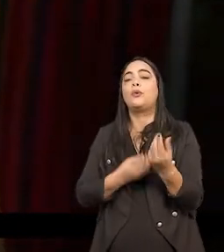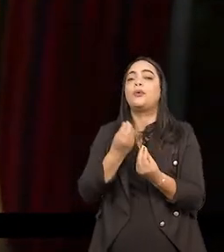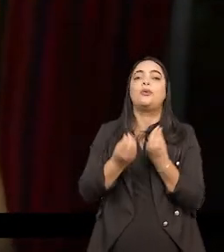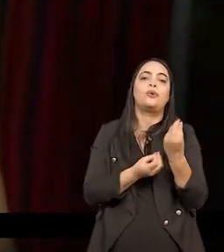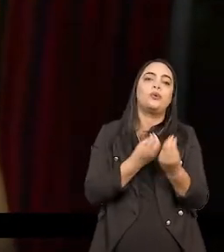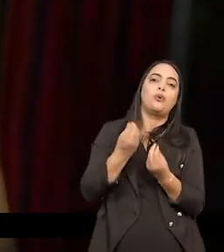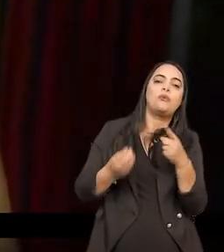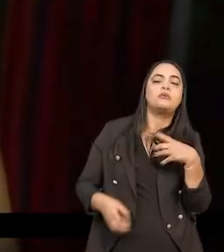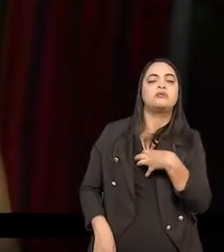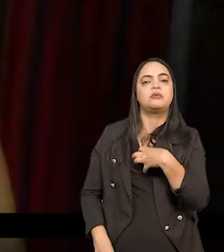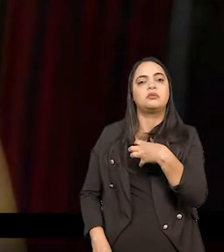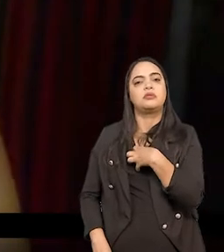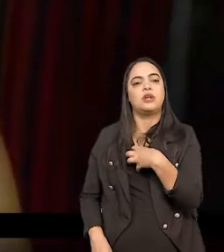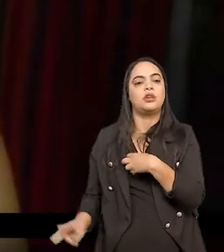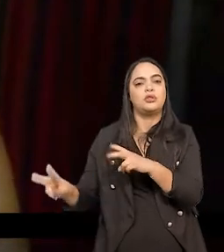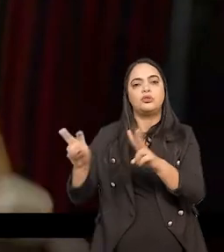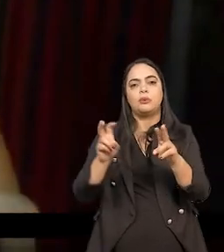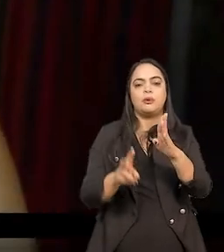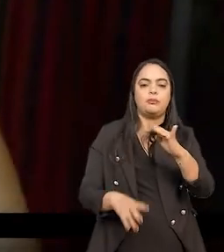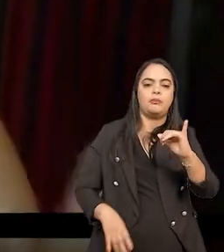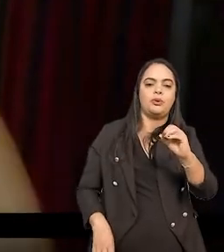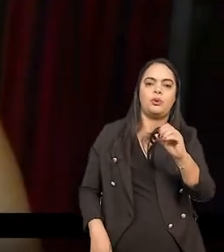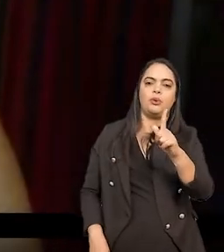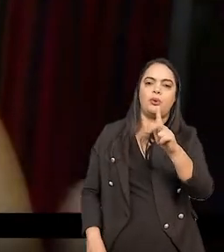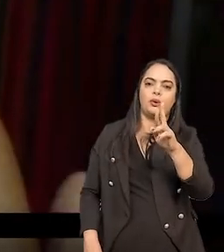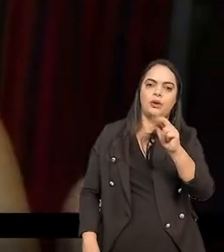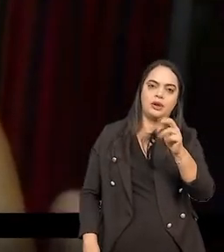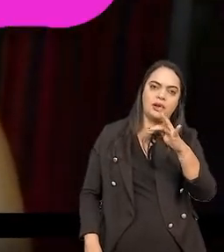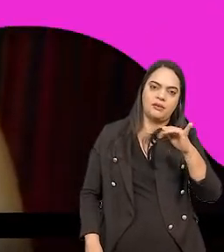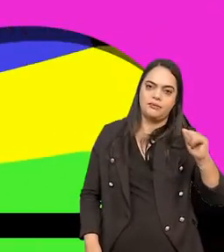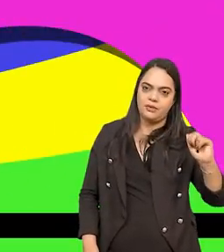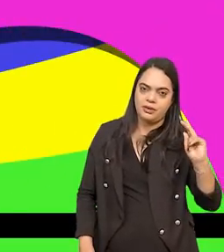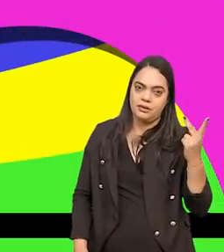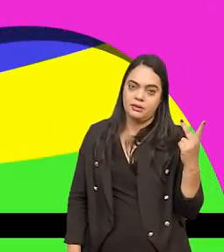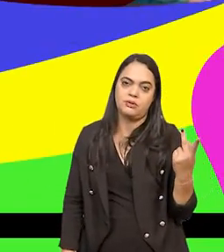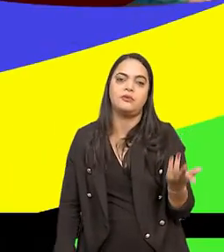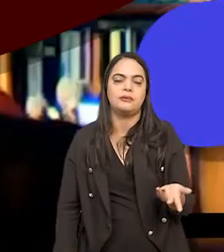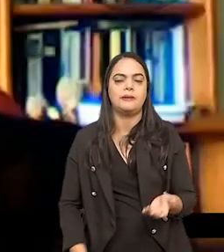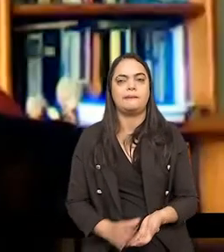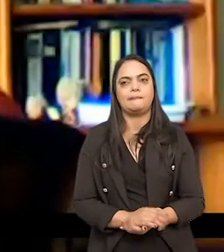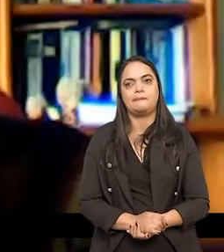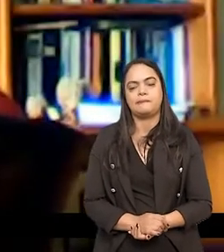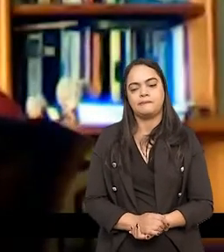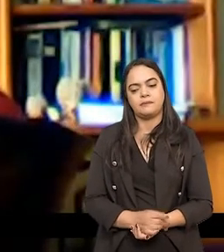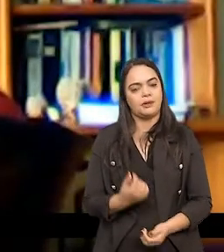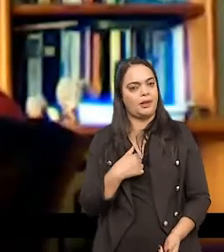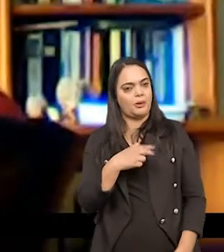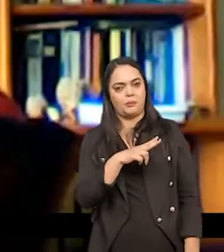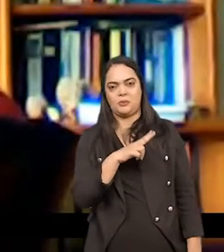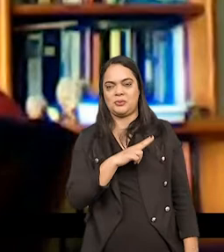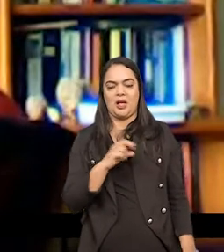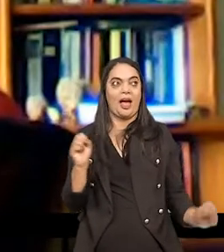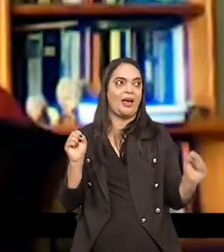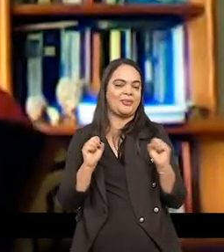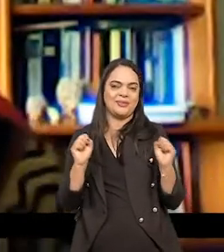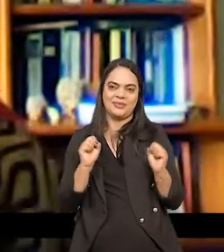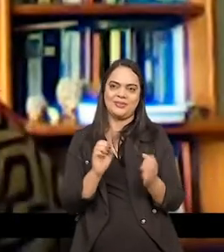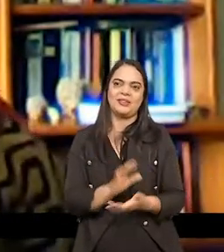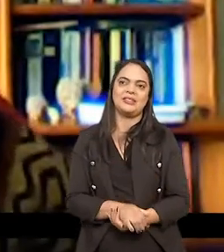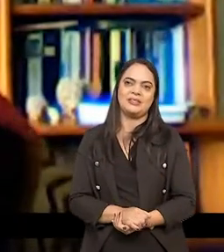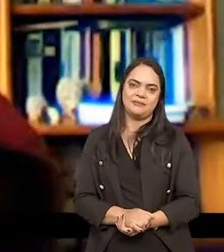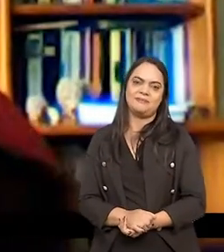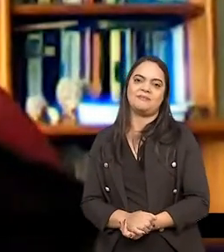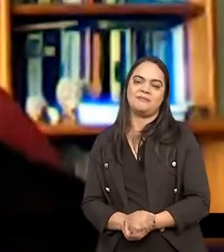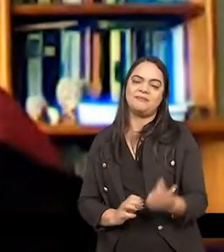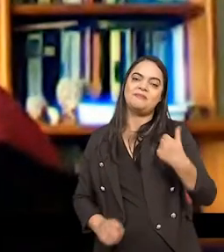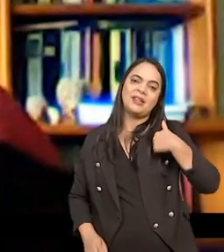uso das biografias para abordagens históricas, né? Eu particularmente adoro, tá, Fabiana? Eu sei